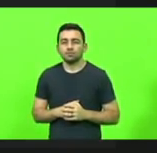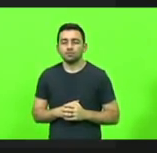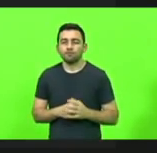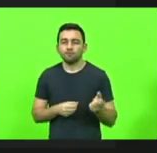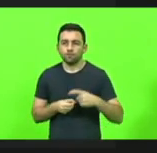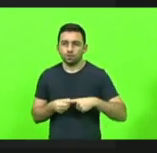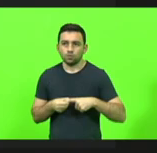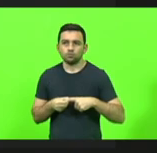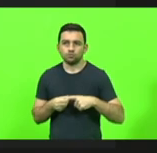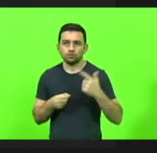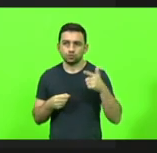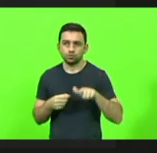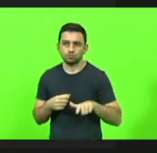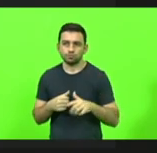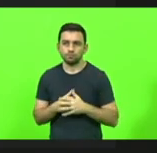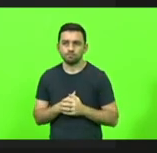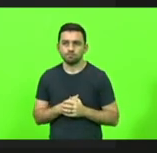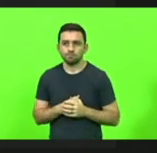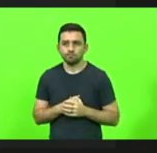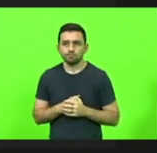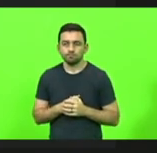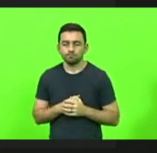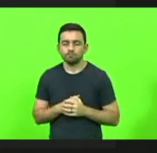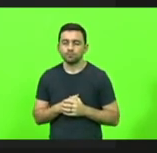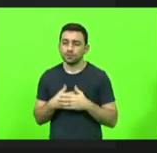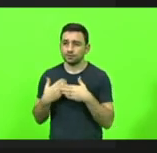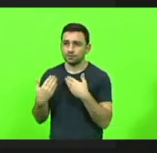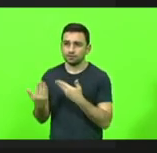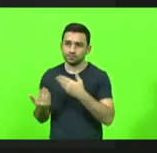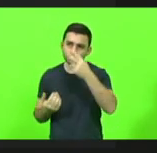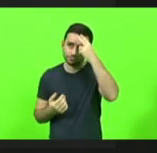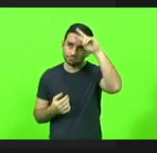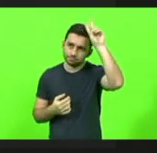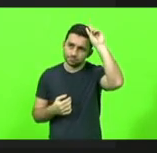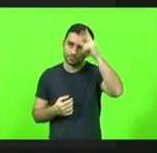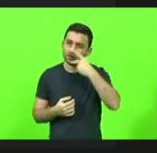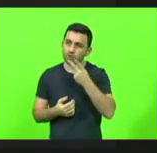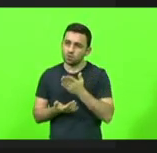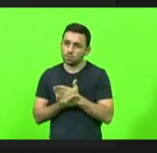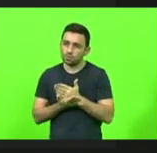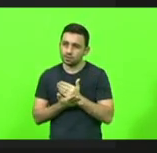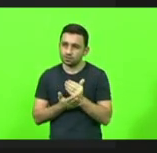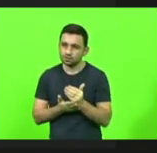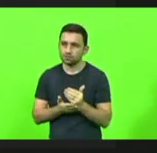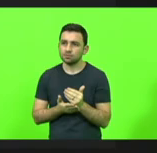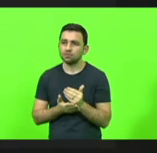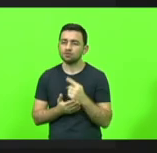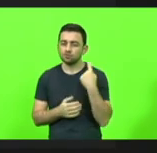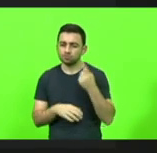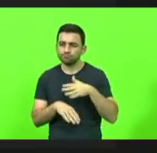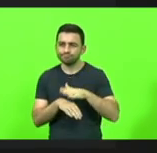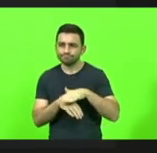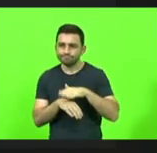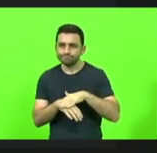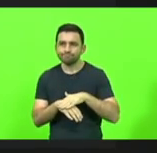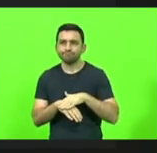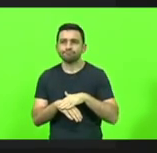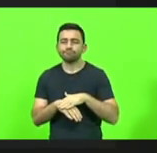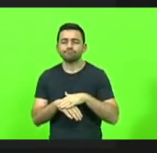aqui. Como o doutor Vicente falou no início, nós atuamos com as